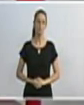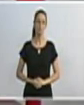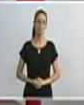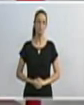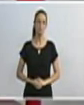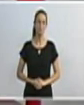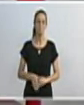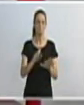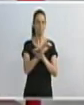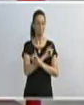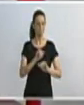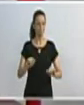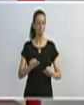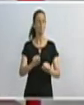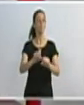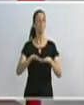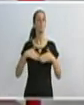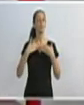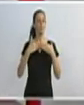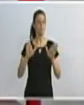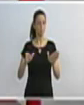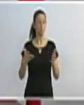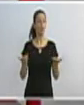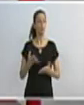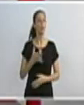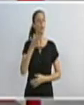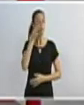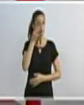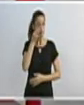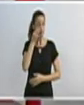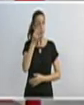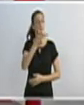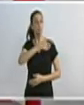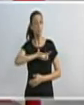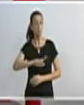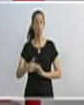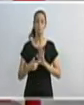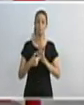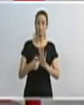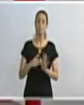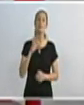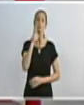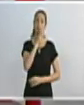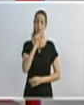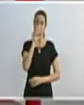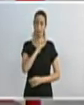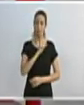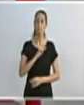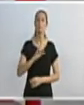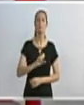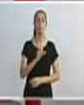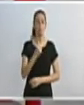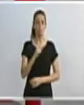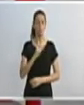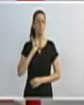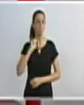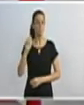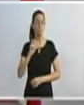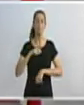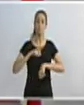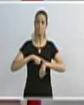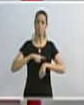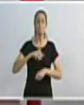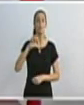Informamos que essa audiência pública está sendo exibida ao vivo e será reprisada no próximo sábado, dia 8, às 21